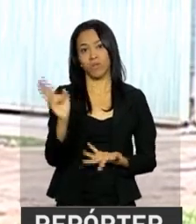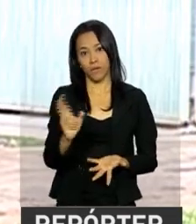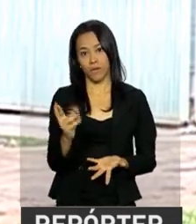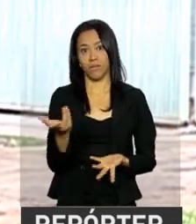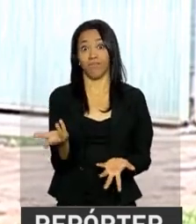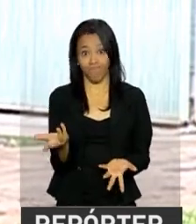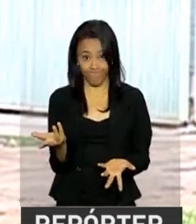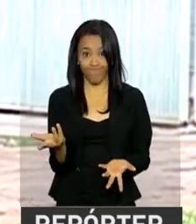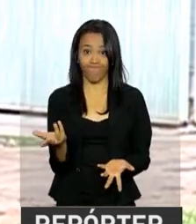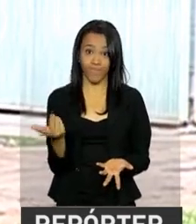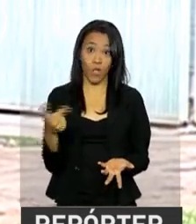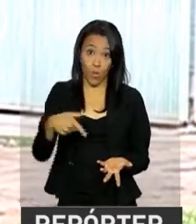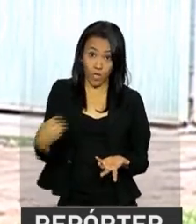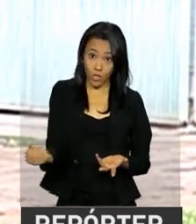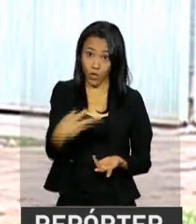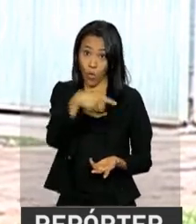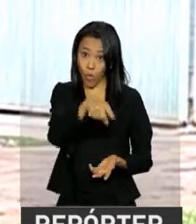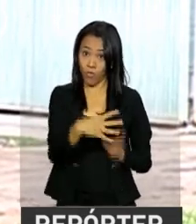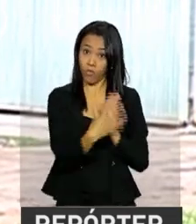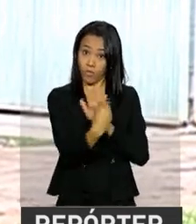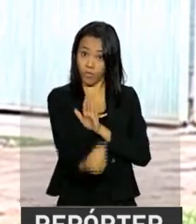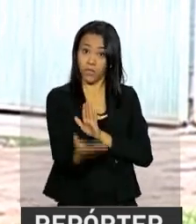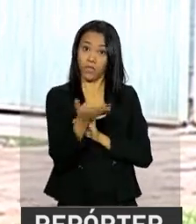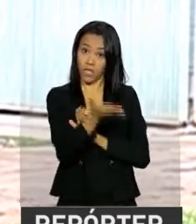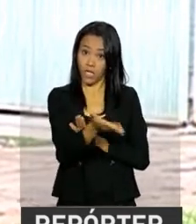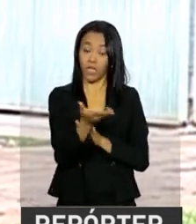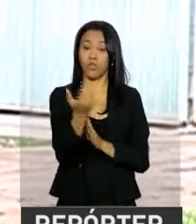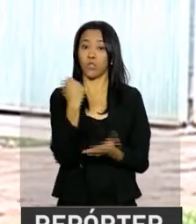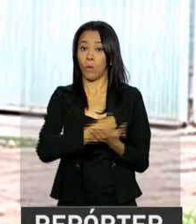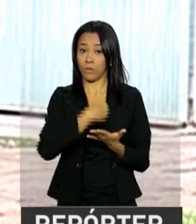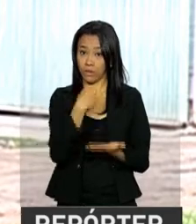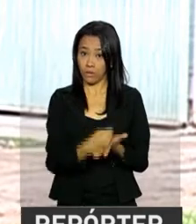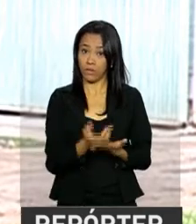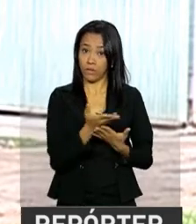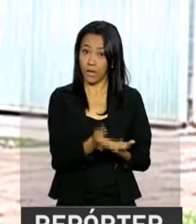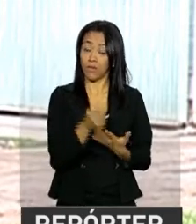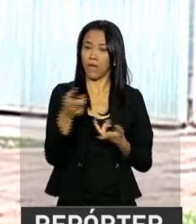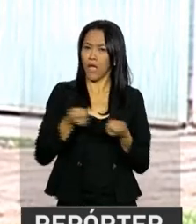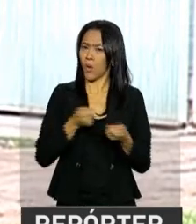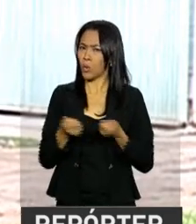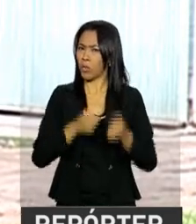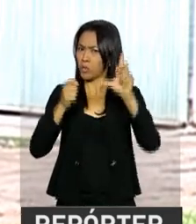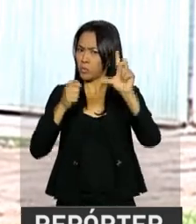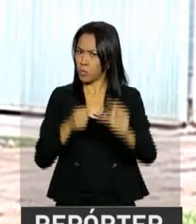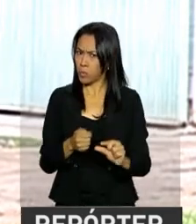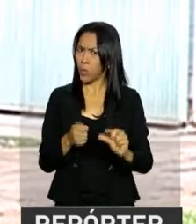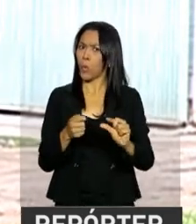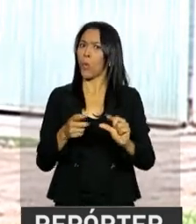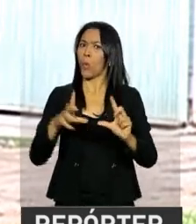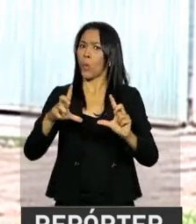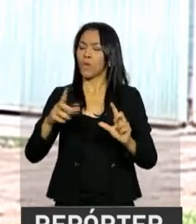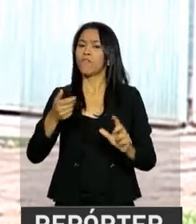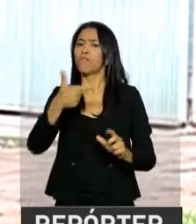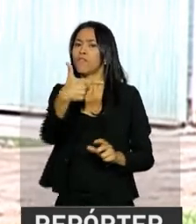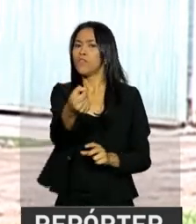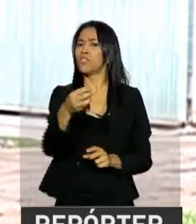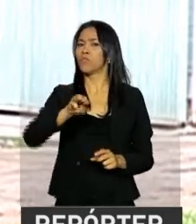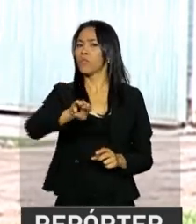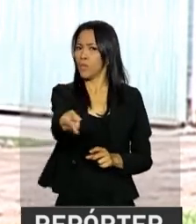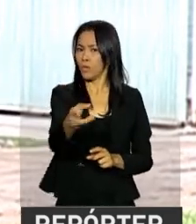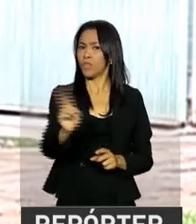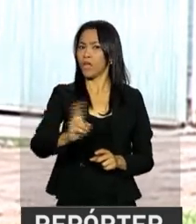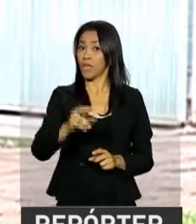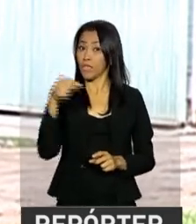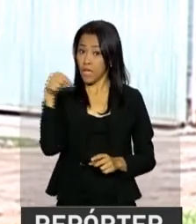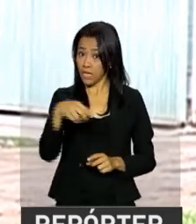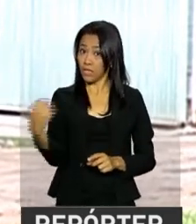R$32 milhões, ou seja, com o novo sistema, a economia será de aproximadamente R$20 milhões ao ano. Esse